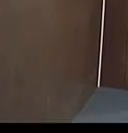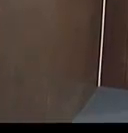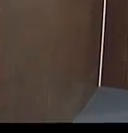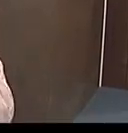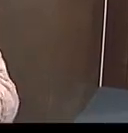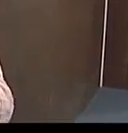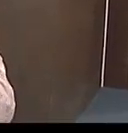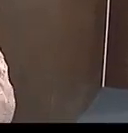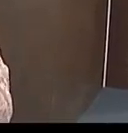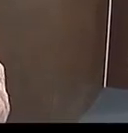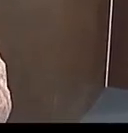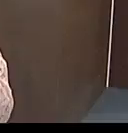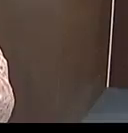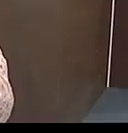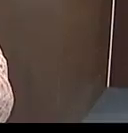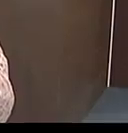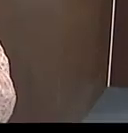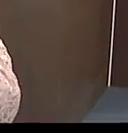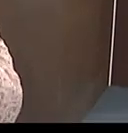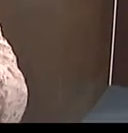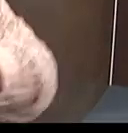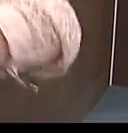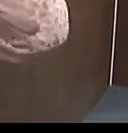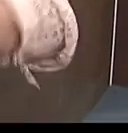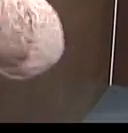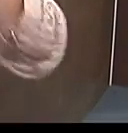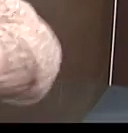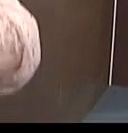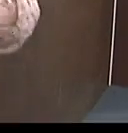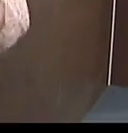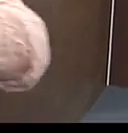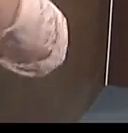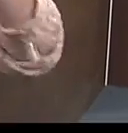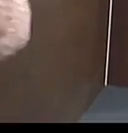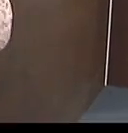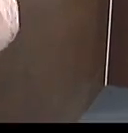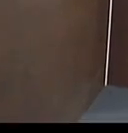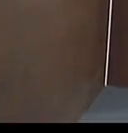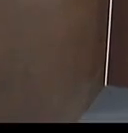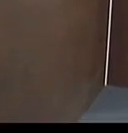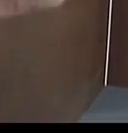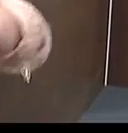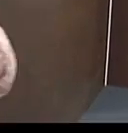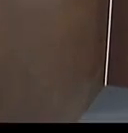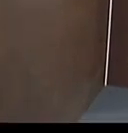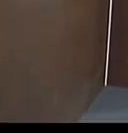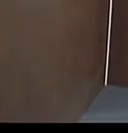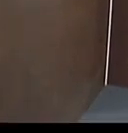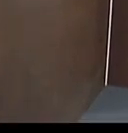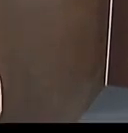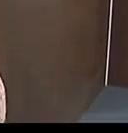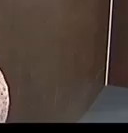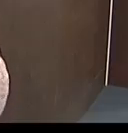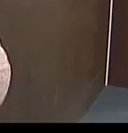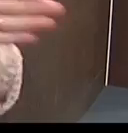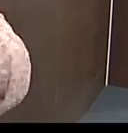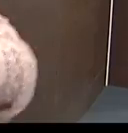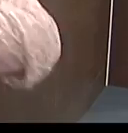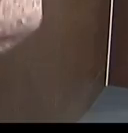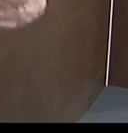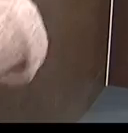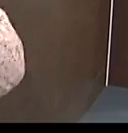intérpretes, a reserva de vaga, a conquista na acessibilidade no mercado de trabalho, com o respeito à